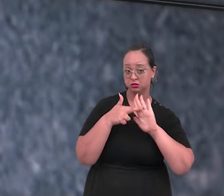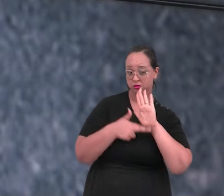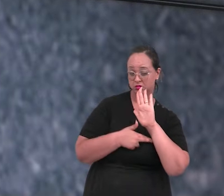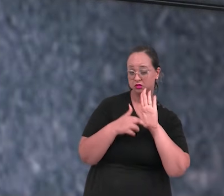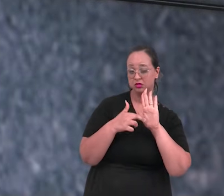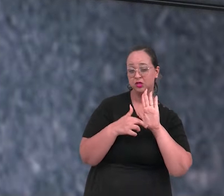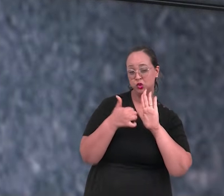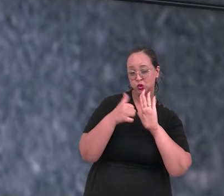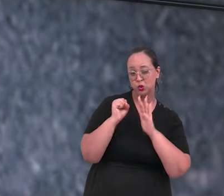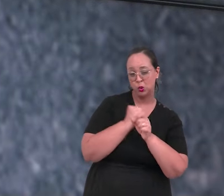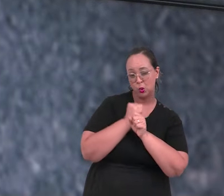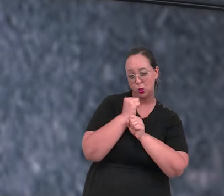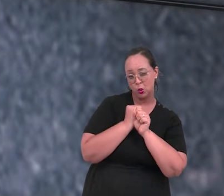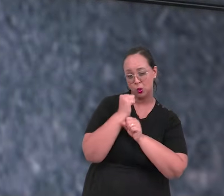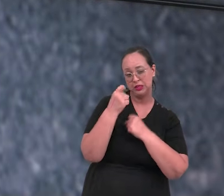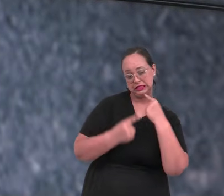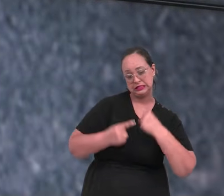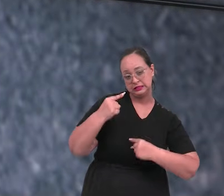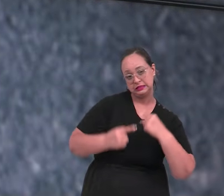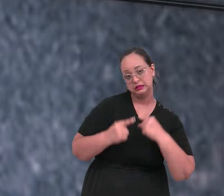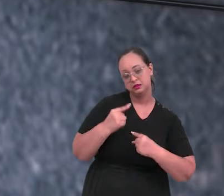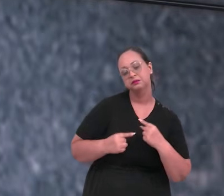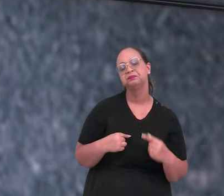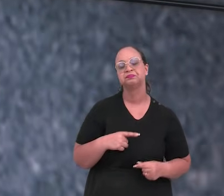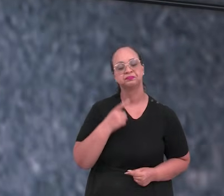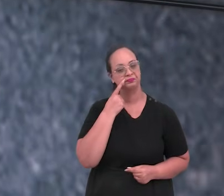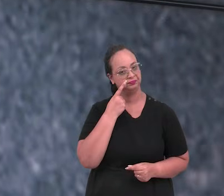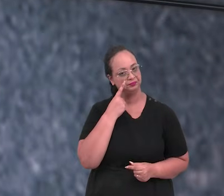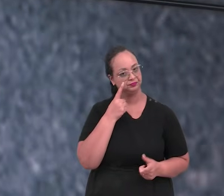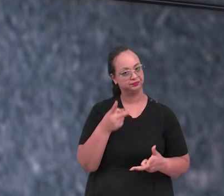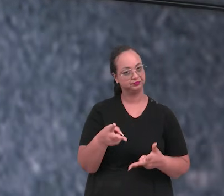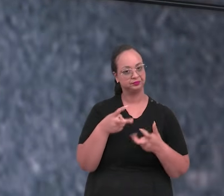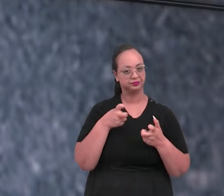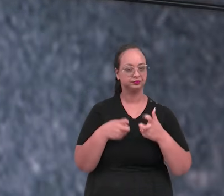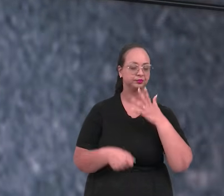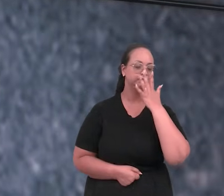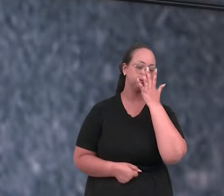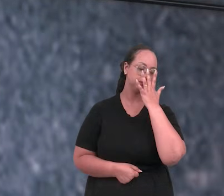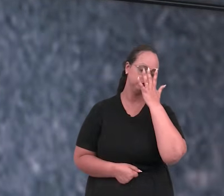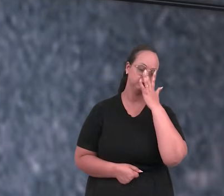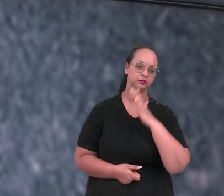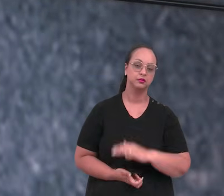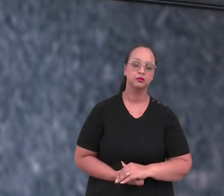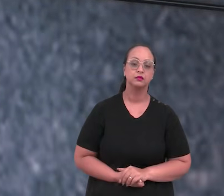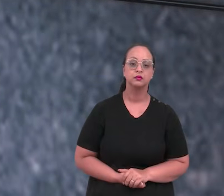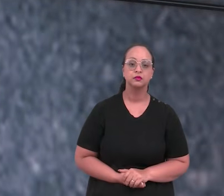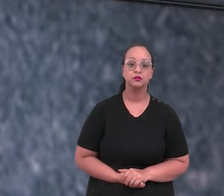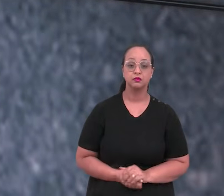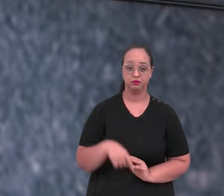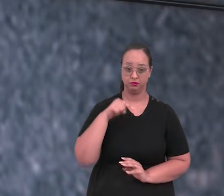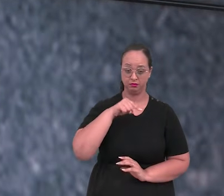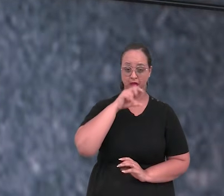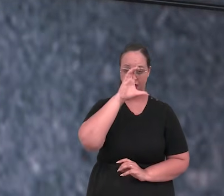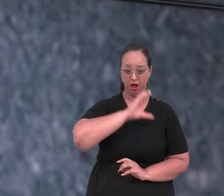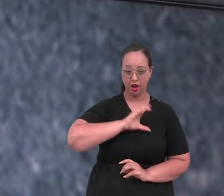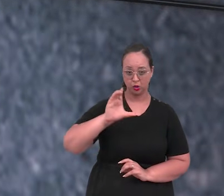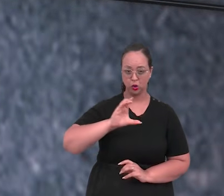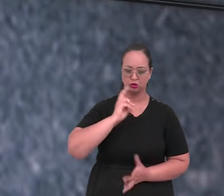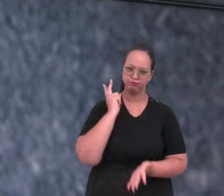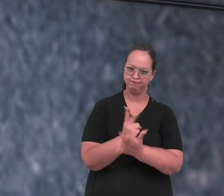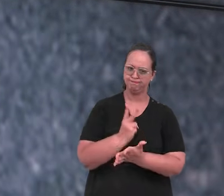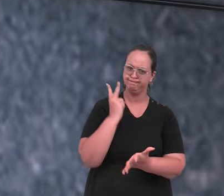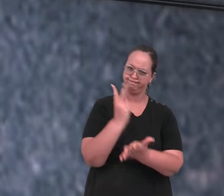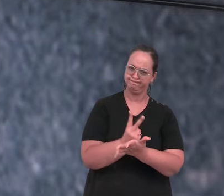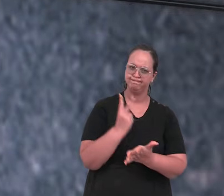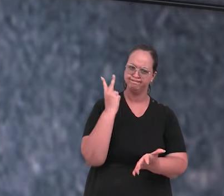atenção para algumas dessas decisões. Uma delas, a igreja reafirmou os dogmas. Mesmo